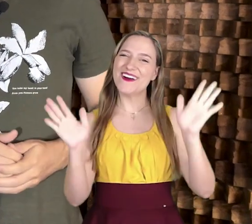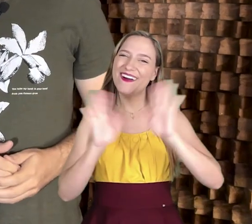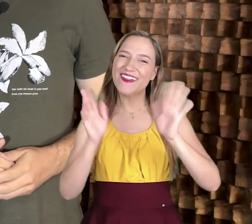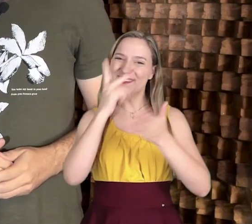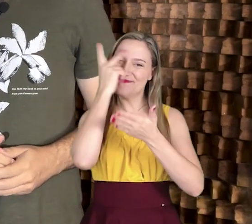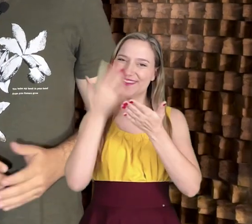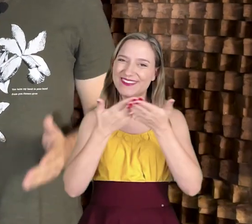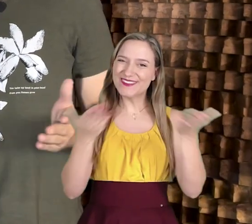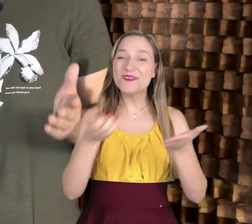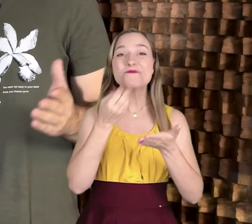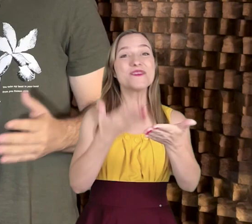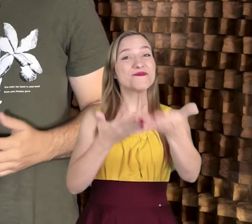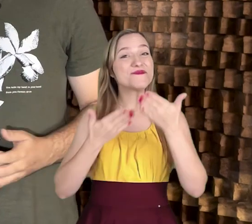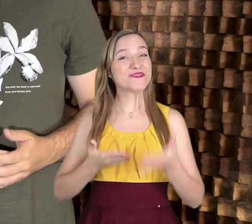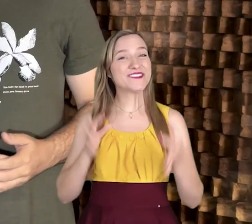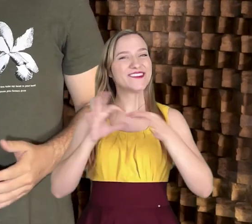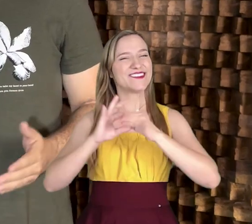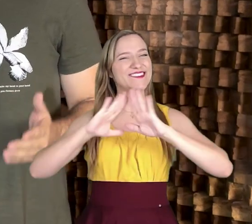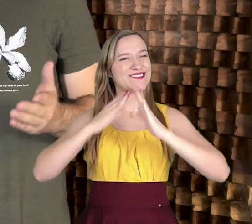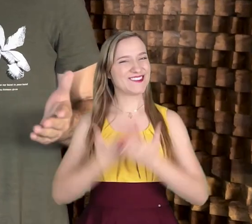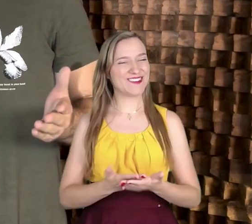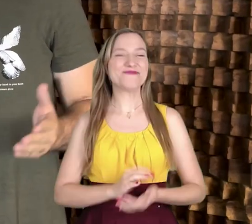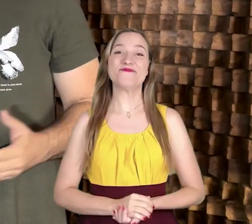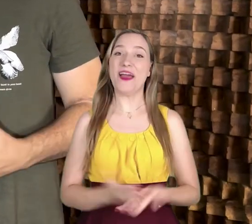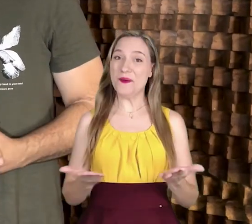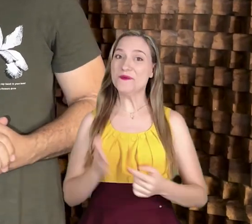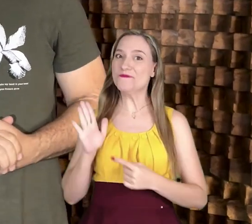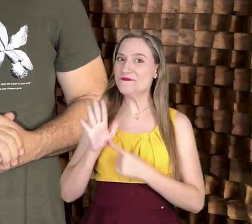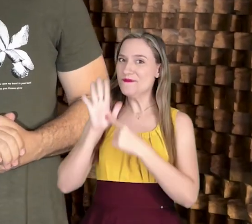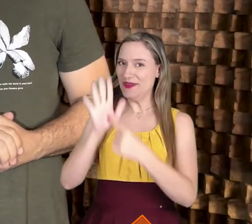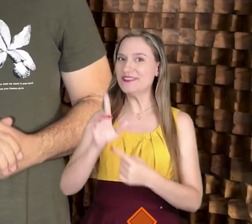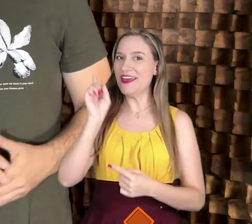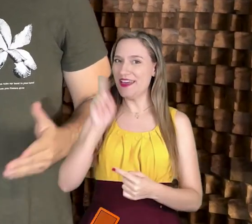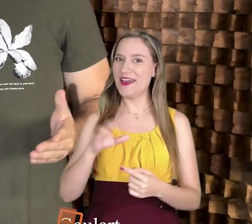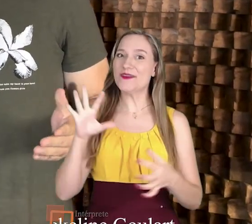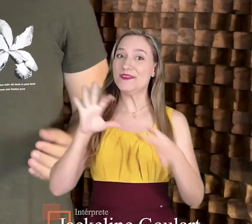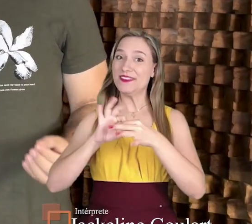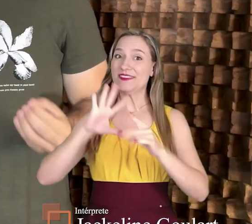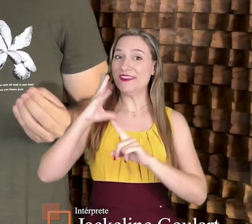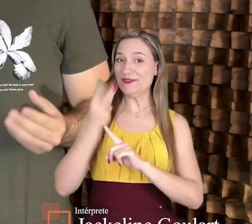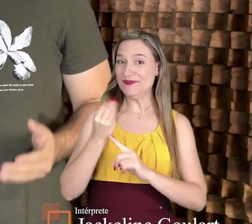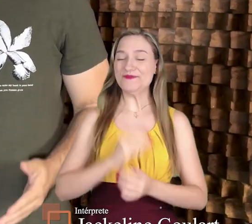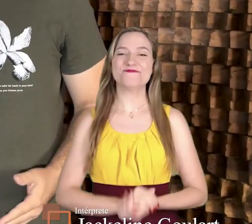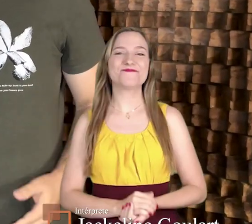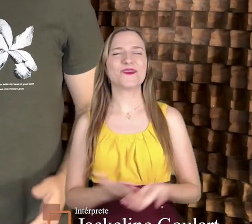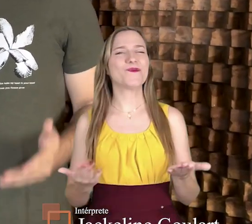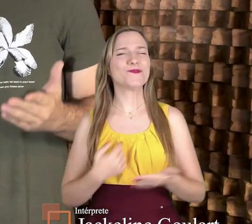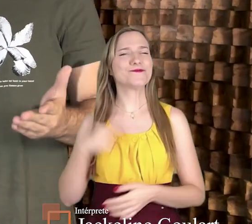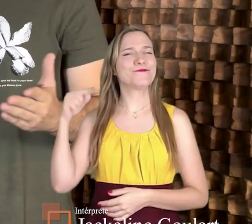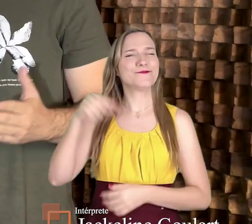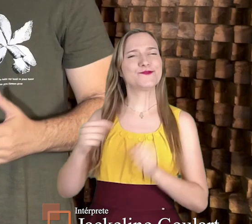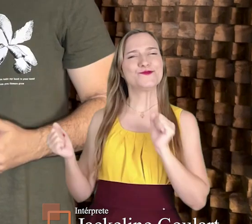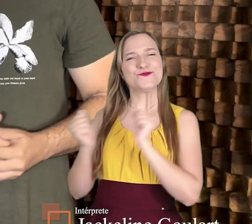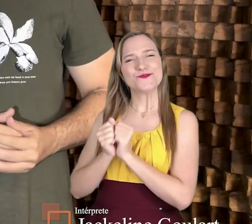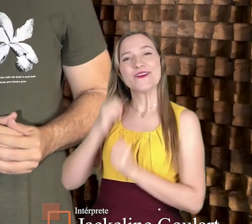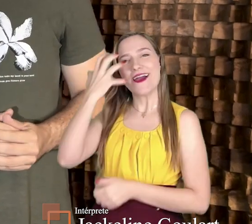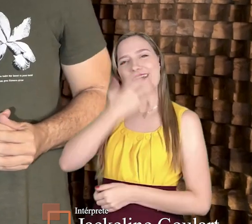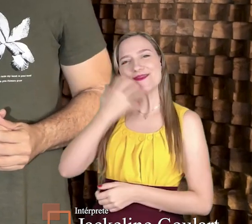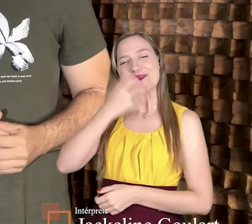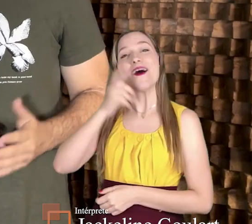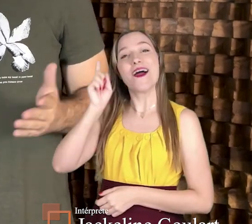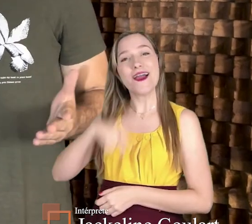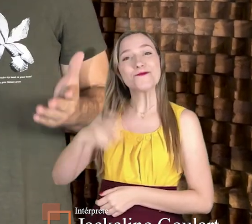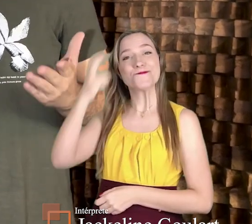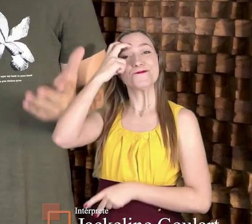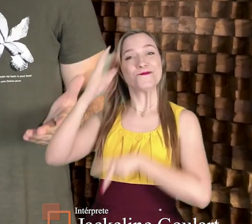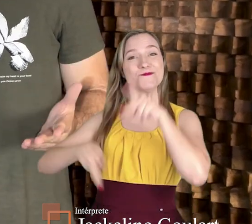Olá, pessoal! Bem-vindos ao Conexão Escola. Esse é o quadro Conectarte. E hoje eu estou aqui com esse artista da cultura